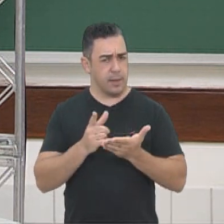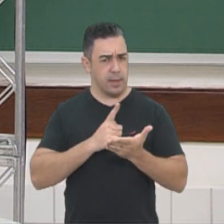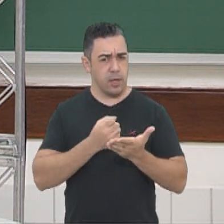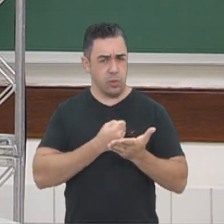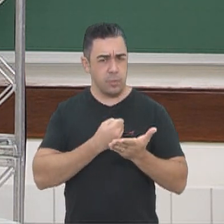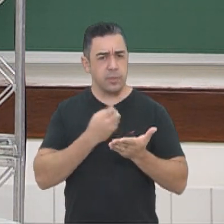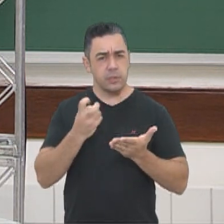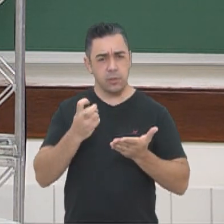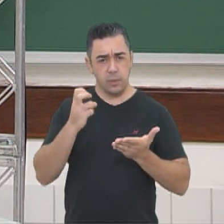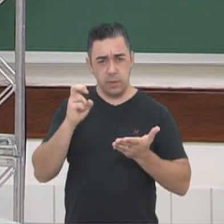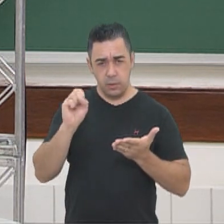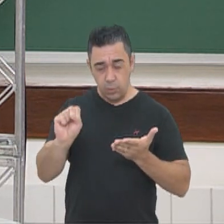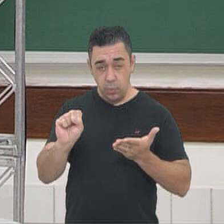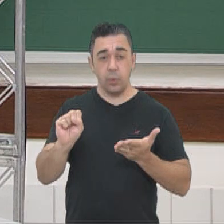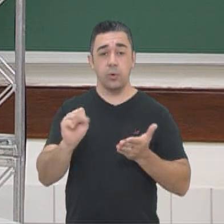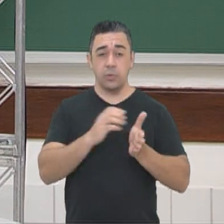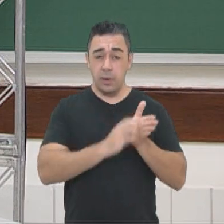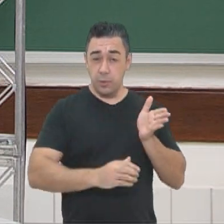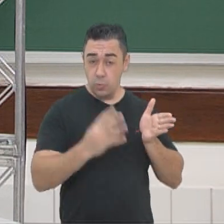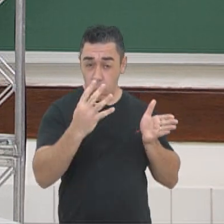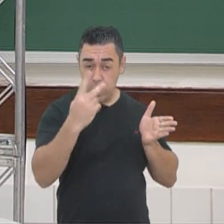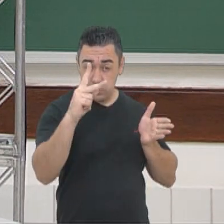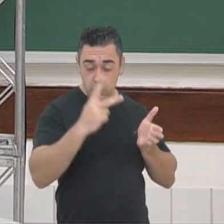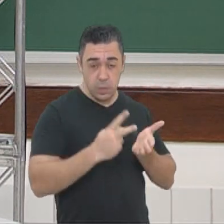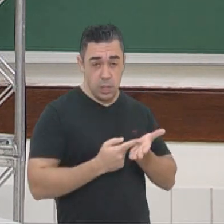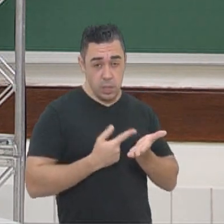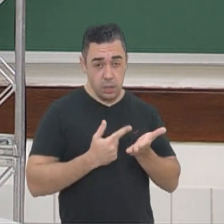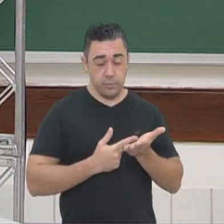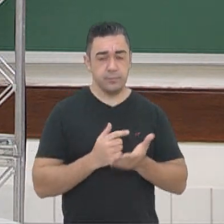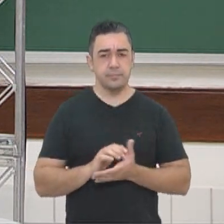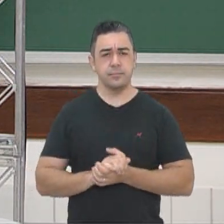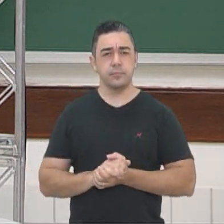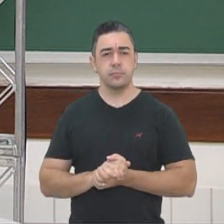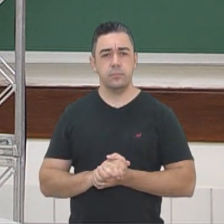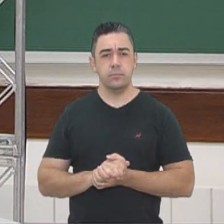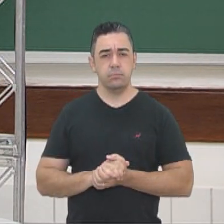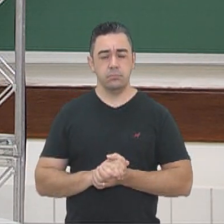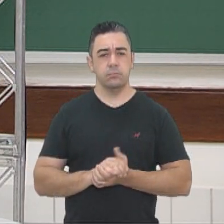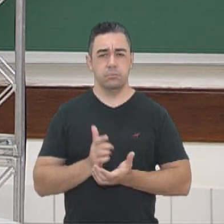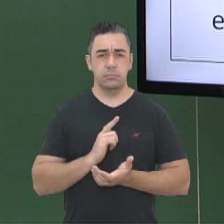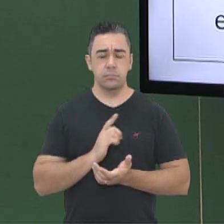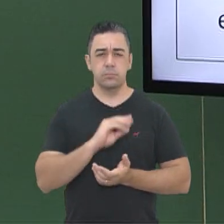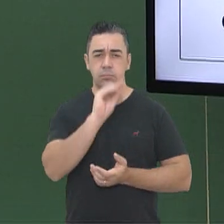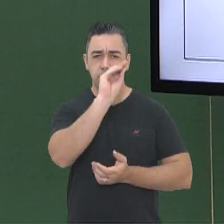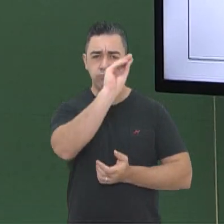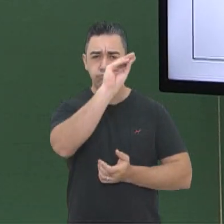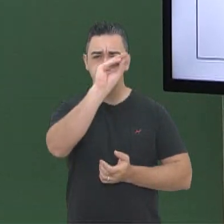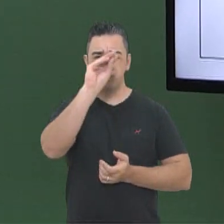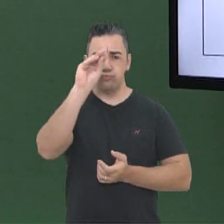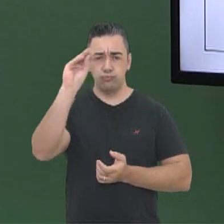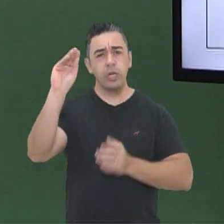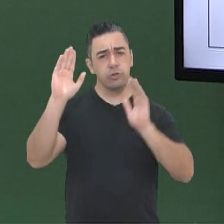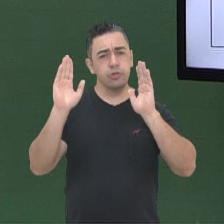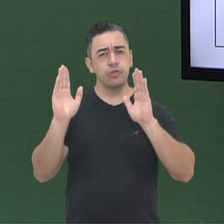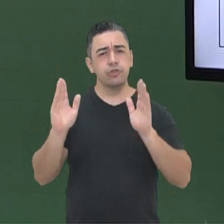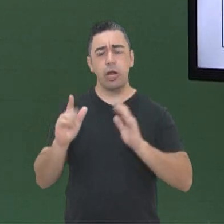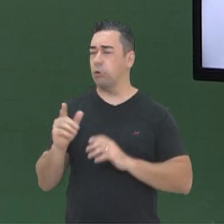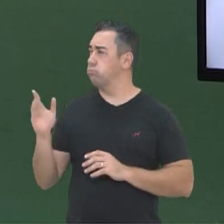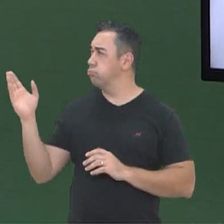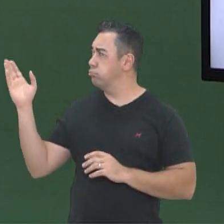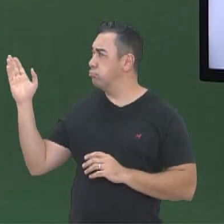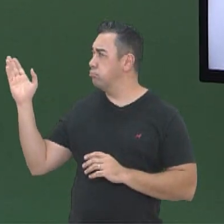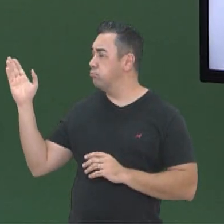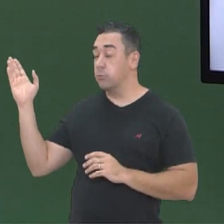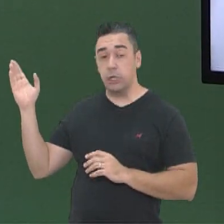58, no capítulo 4 do seu livro. Bom, raiz de 32 mais 4 raiz de 8 menos raiz de 50 mais raiz de 2 ao